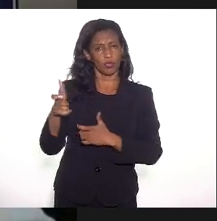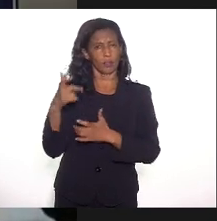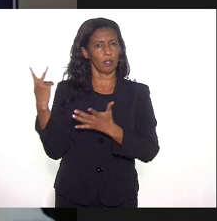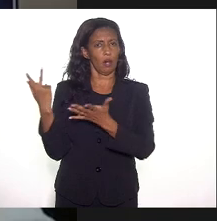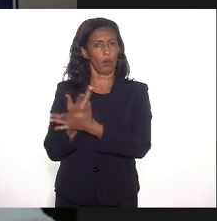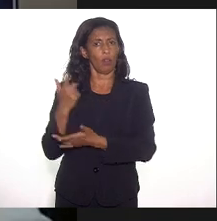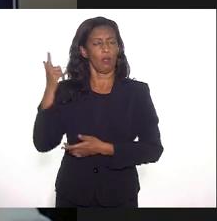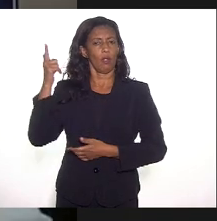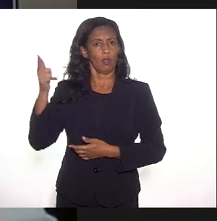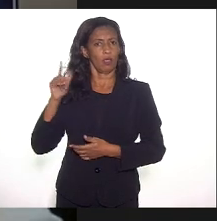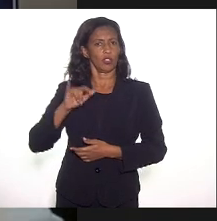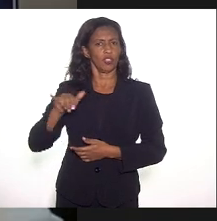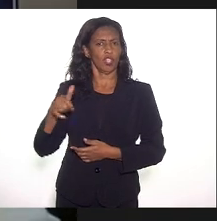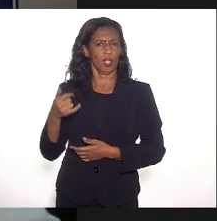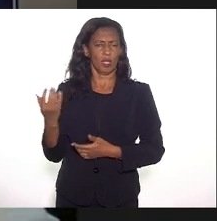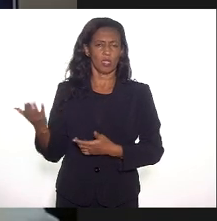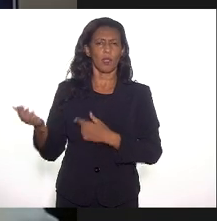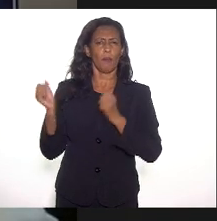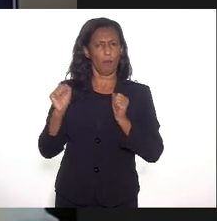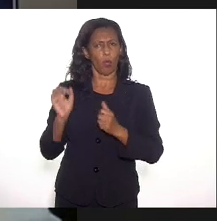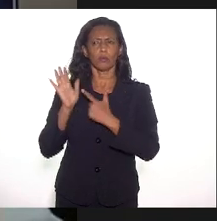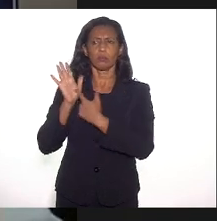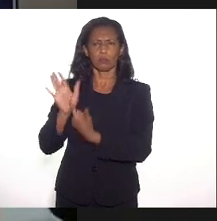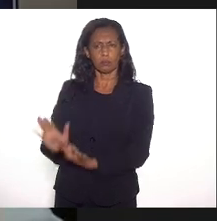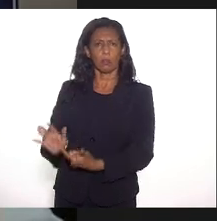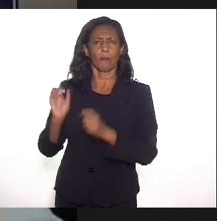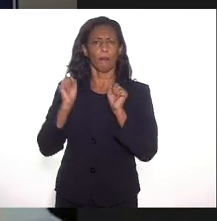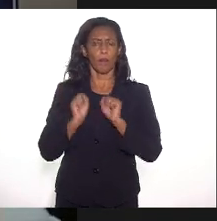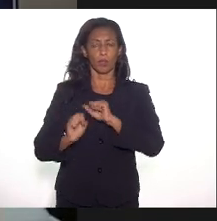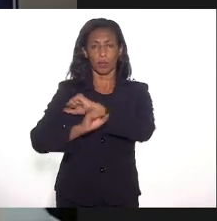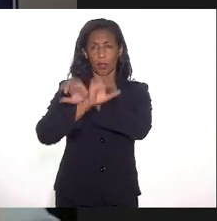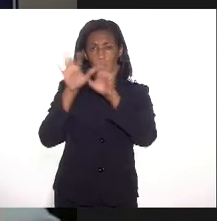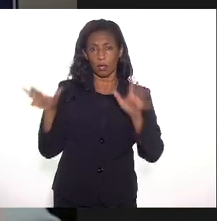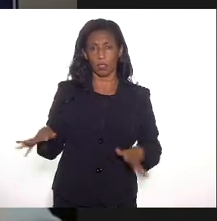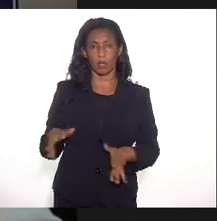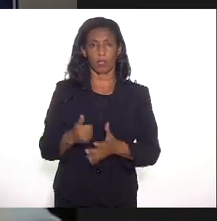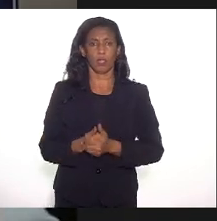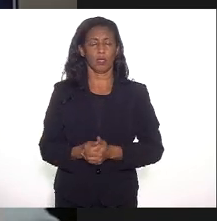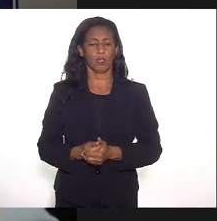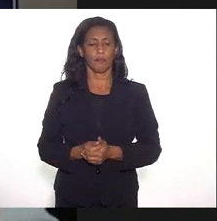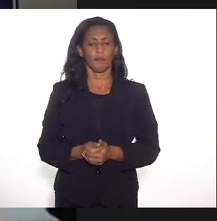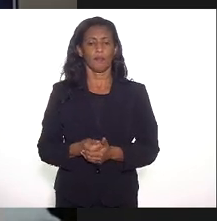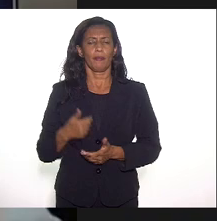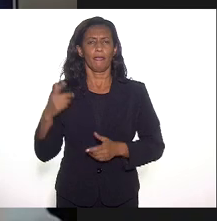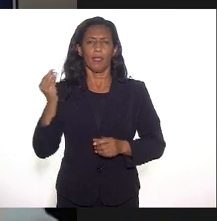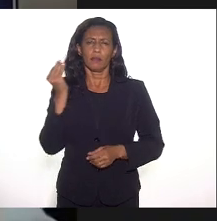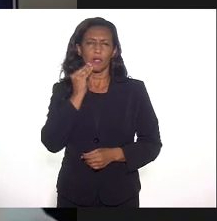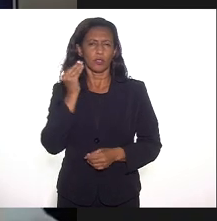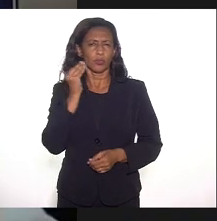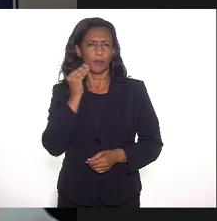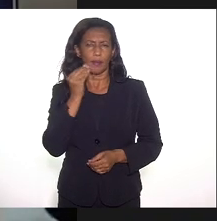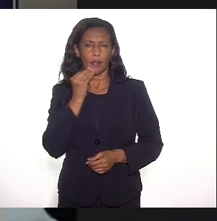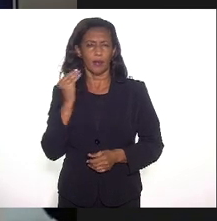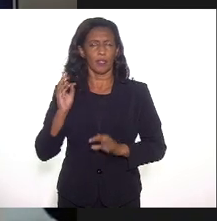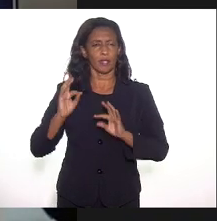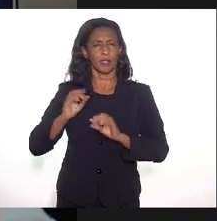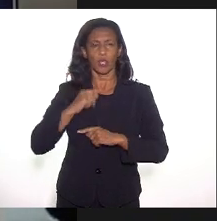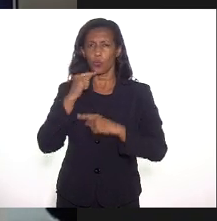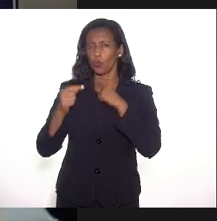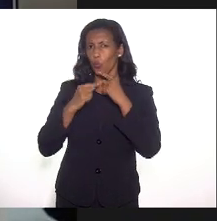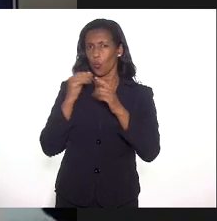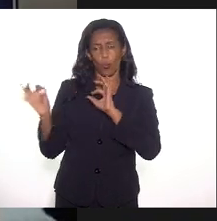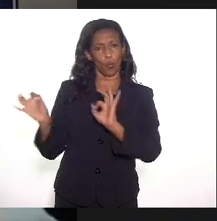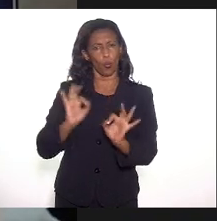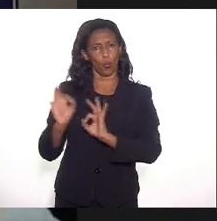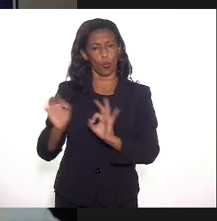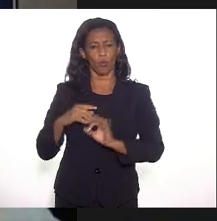no Jacarezinho possa vir a público, possa ter clareza, isenção, transparência e que, sem dúvida nenhuma,